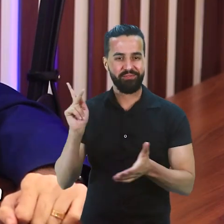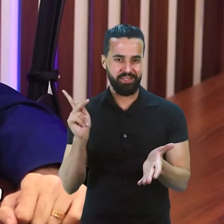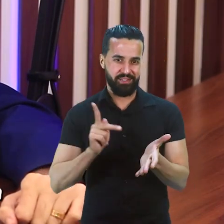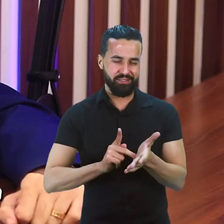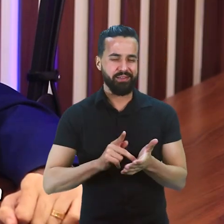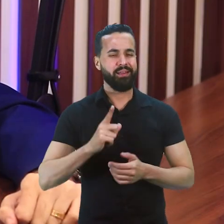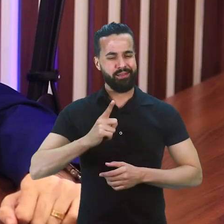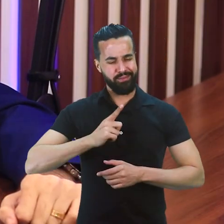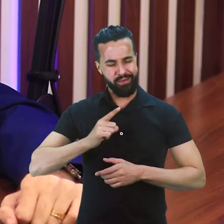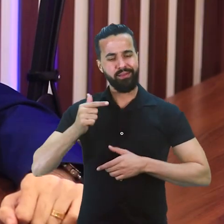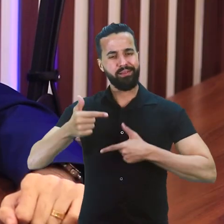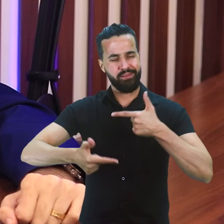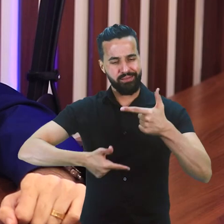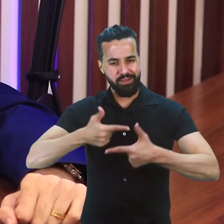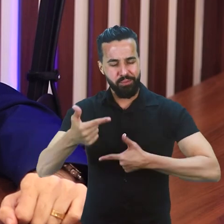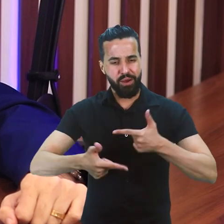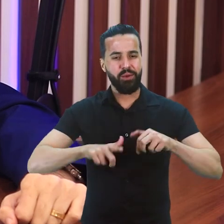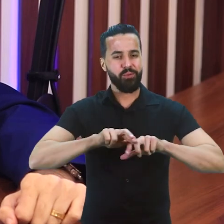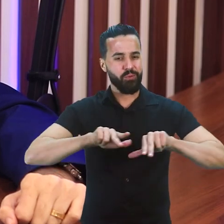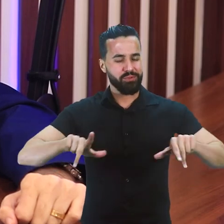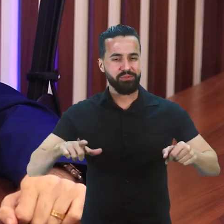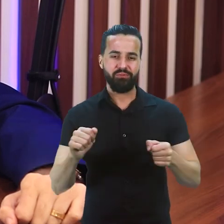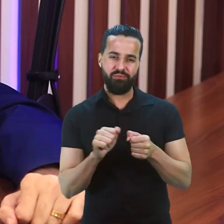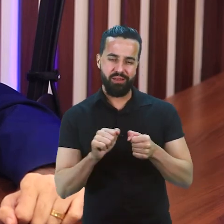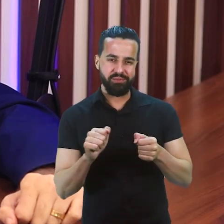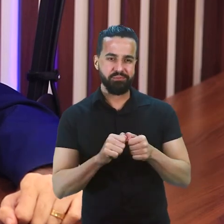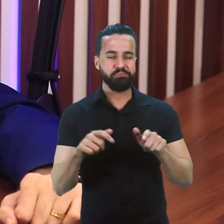tem muita coisa ainda para fazer.